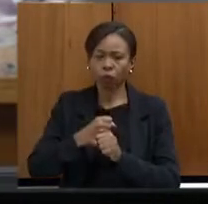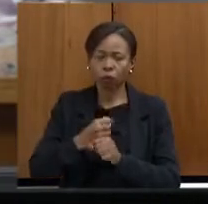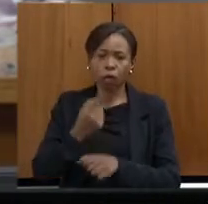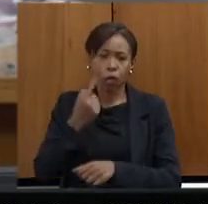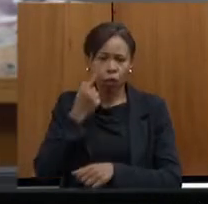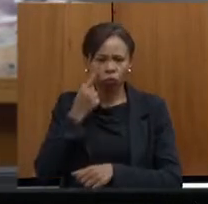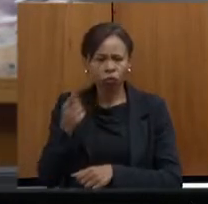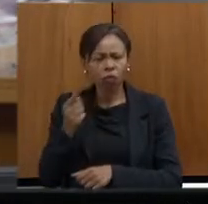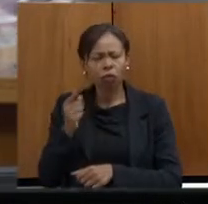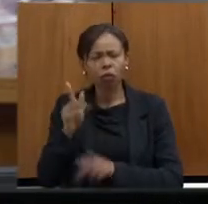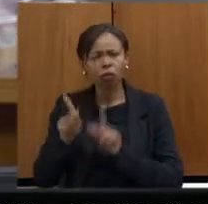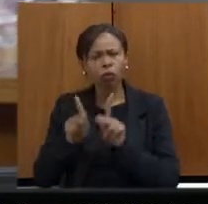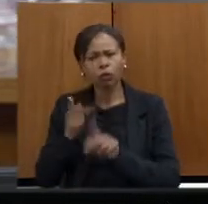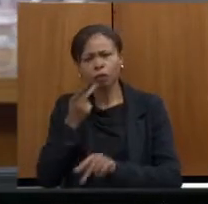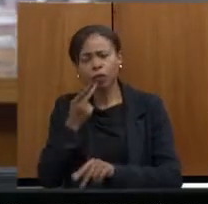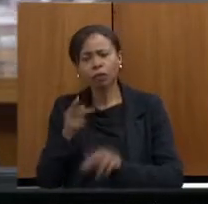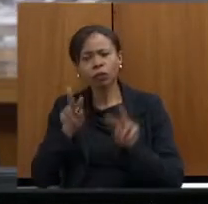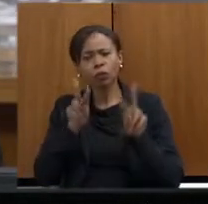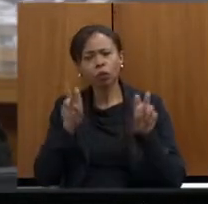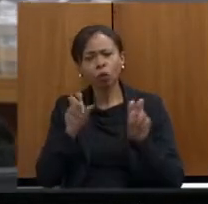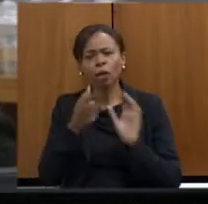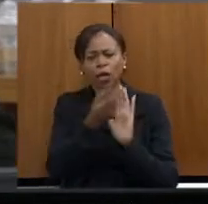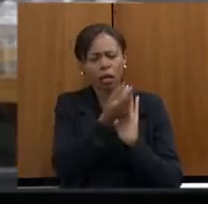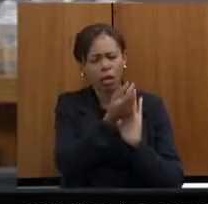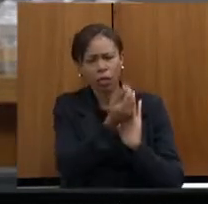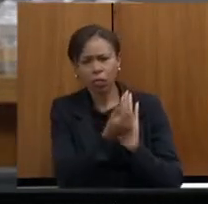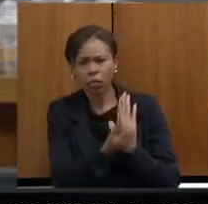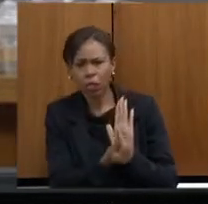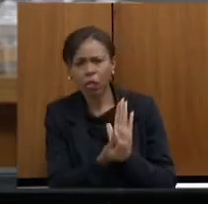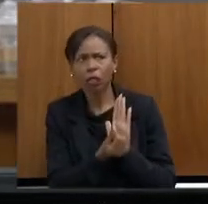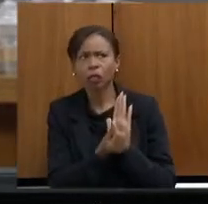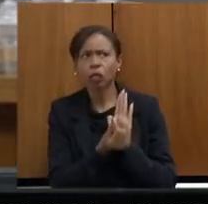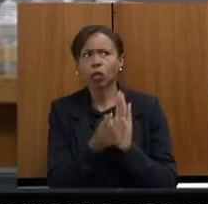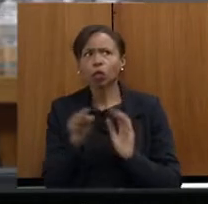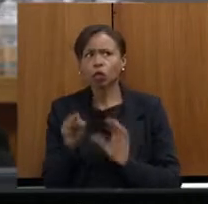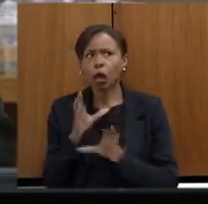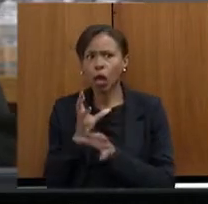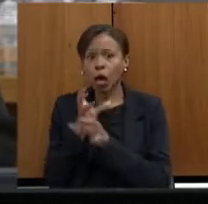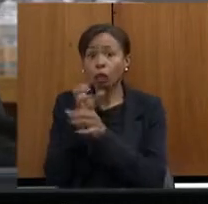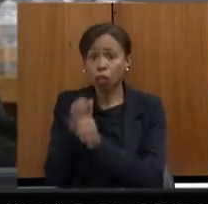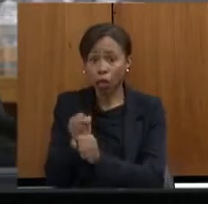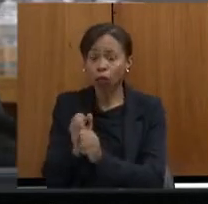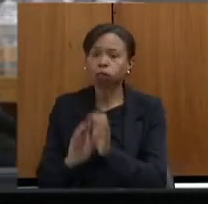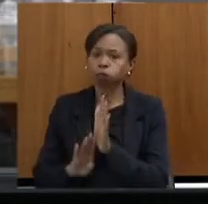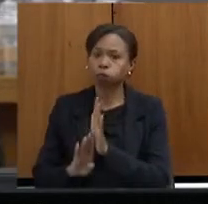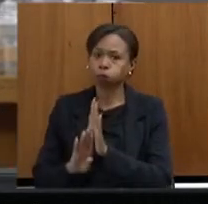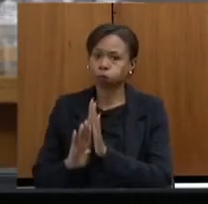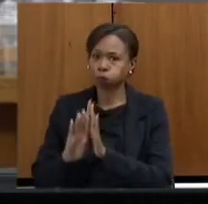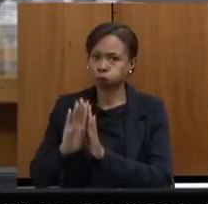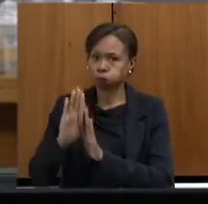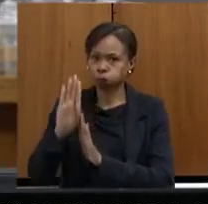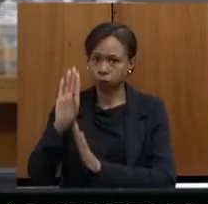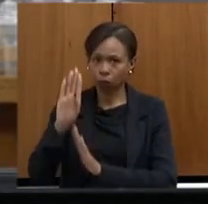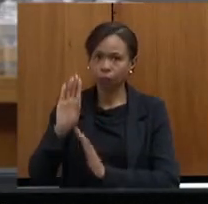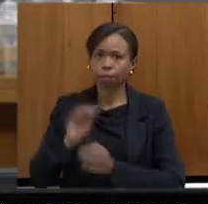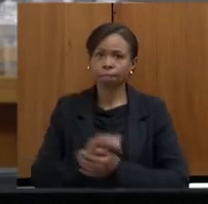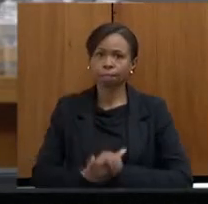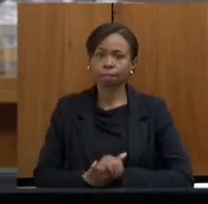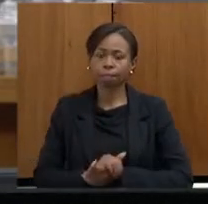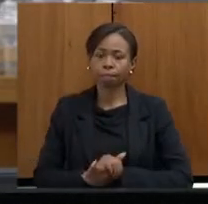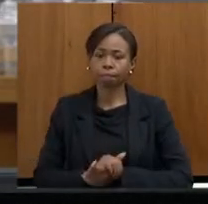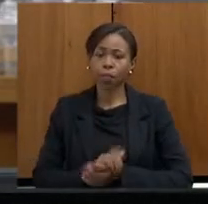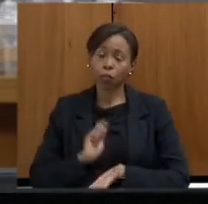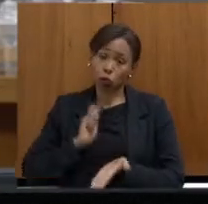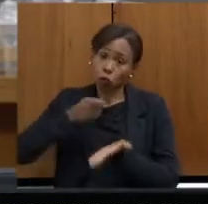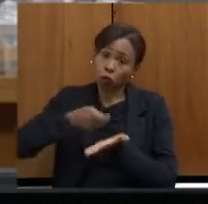vem falando a questão orçamentária e no empenhado ele vem crescendo. Tá? Essa questão da execução